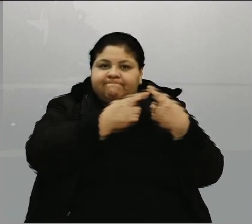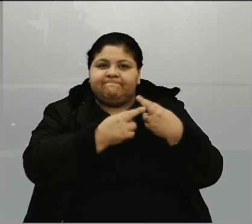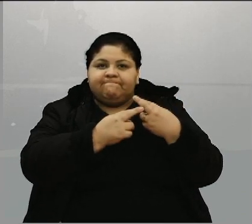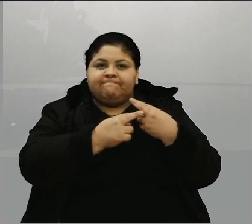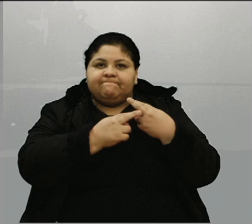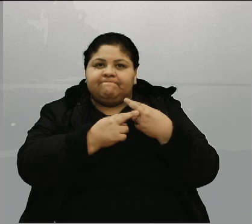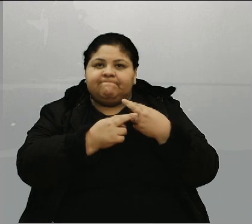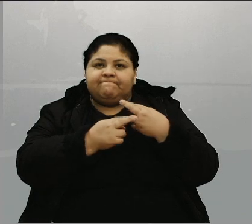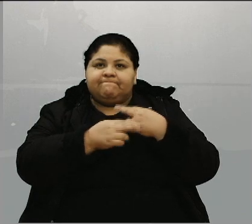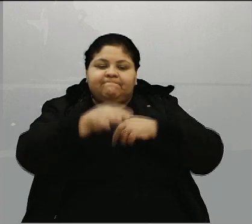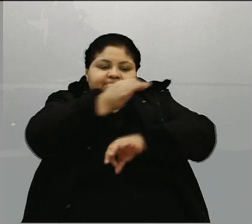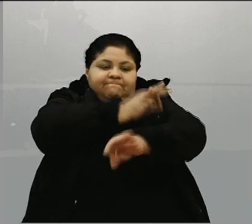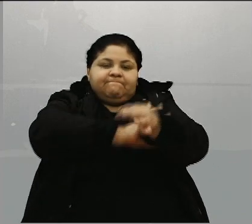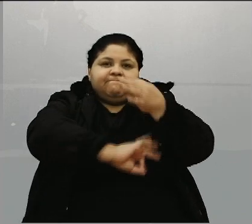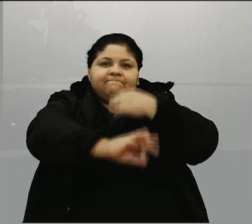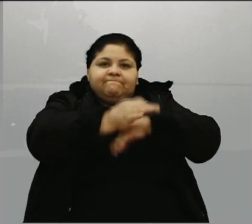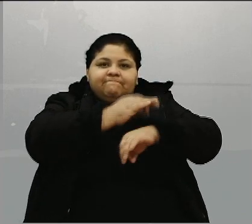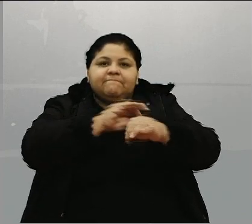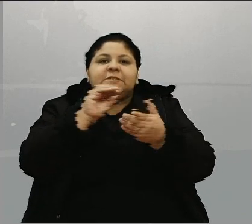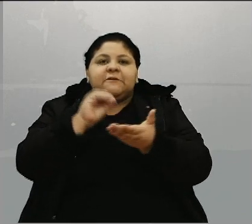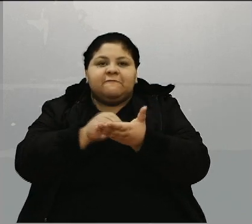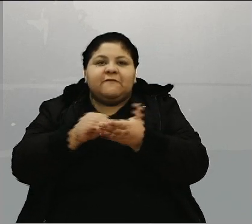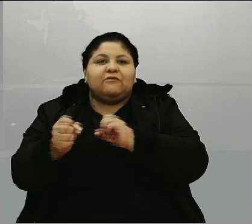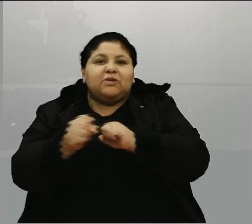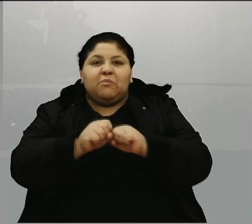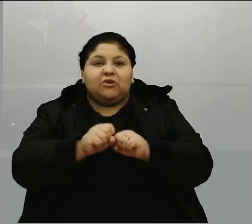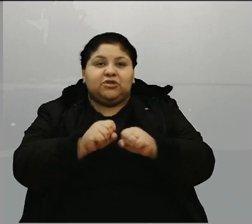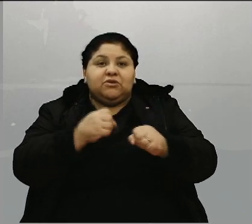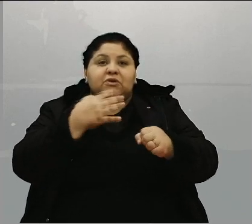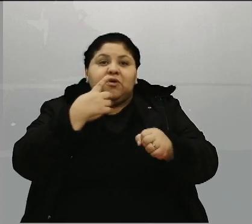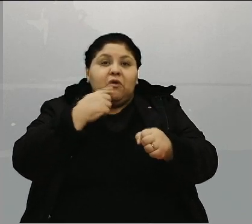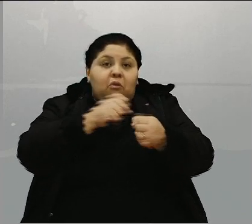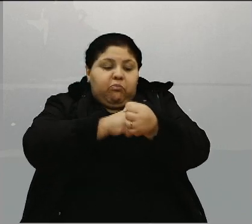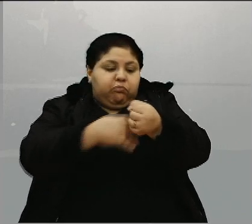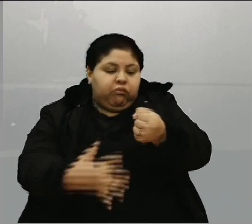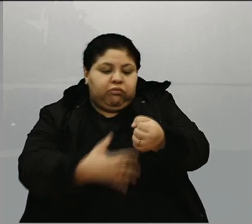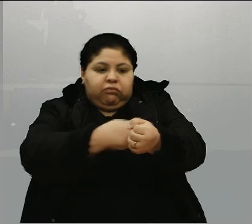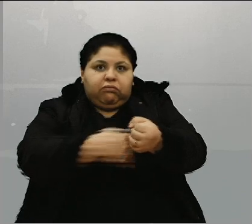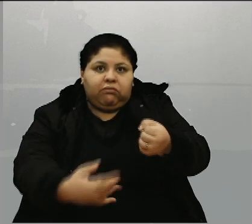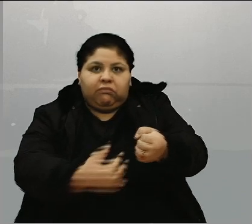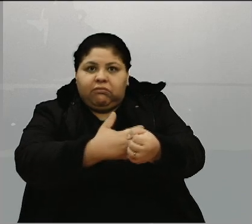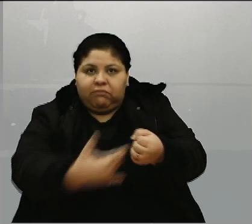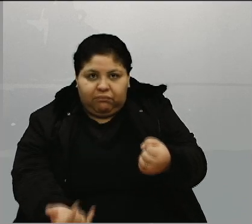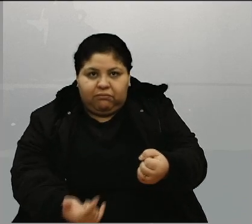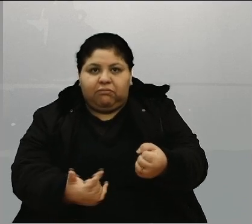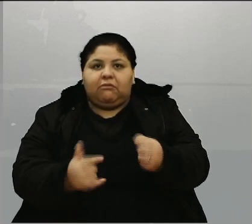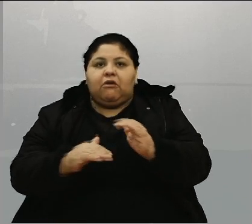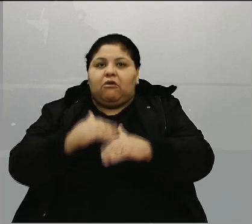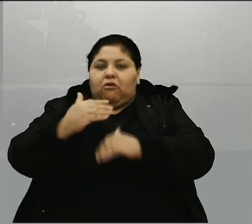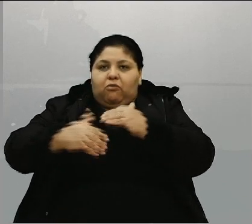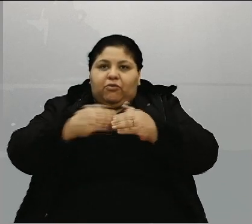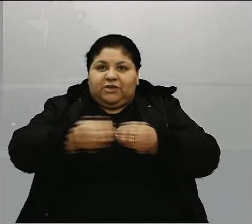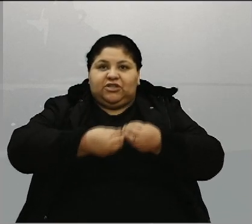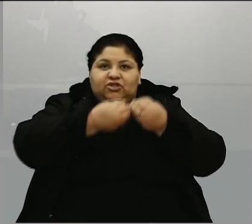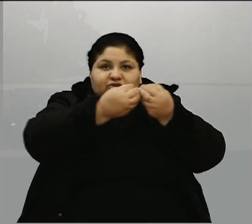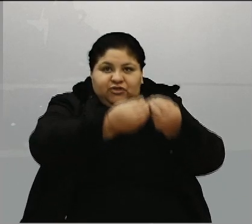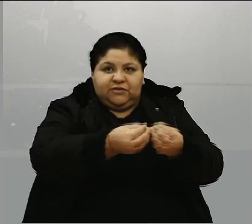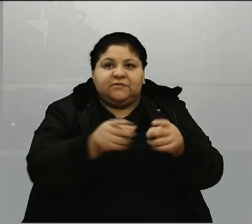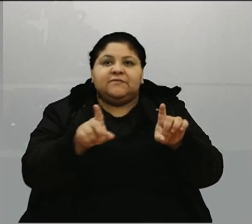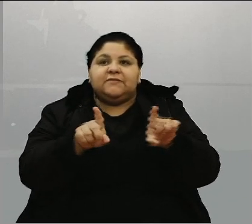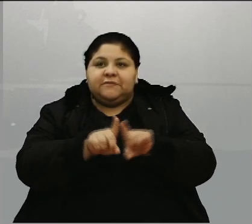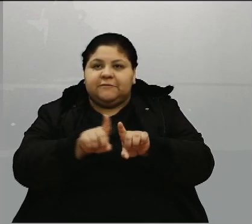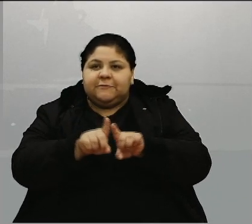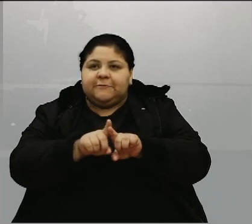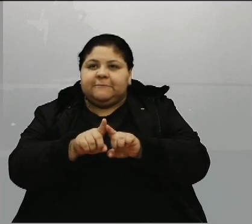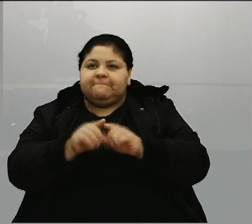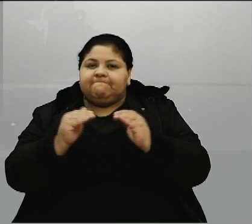coagulação e a sua falta pode levar a sangramentos graves. O processo de doação de plaquetas, ele também se